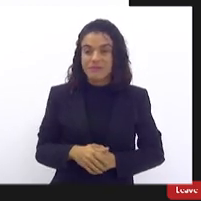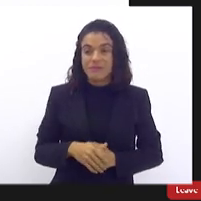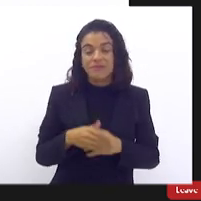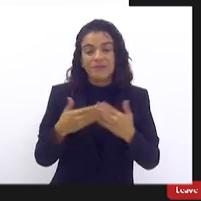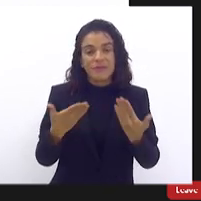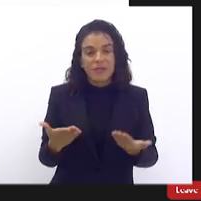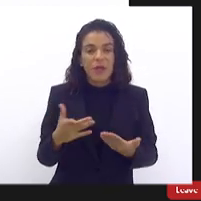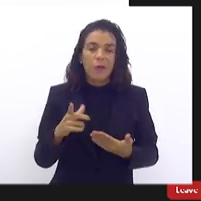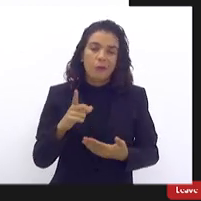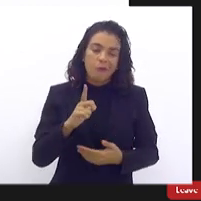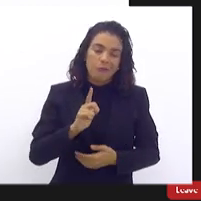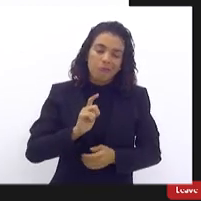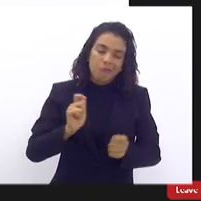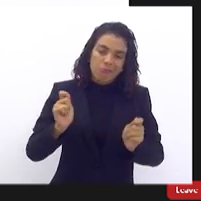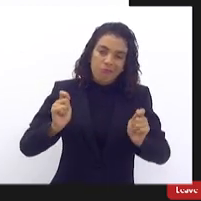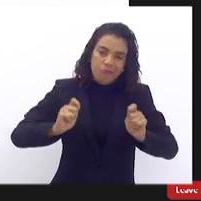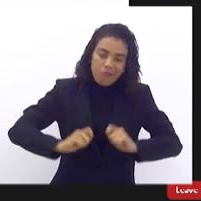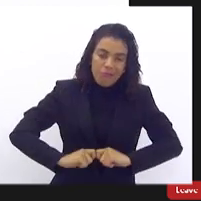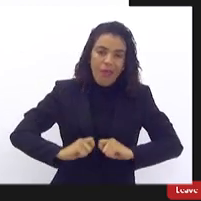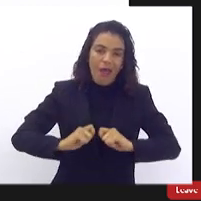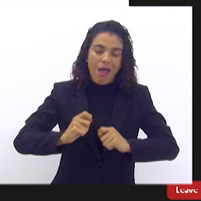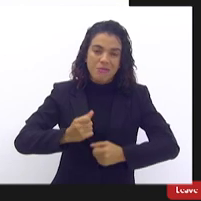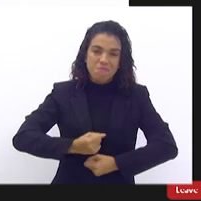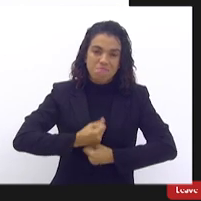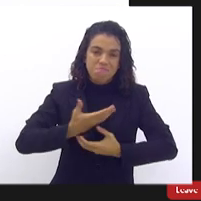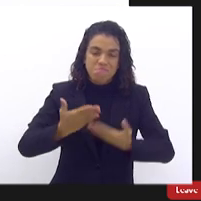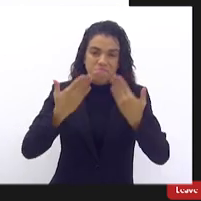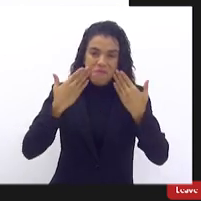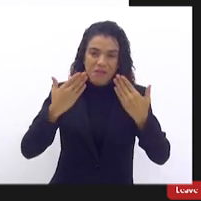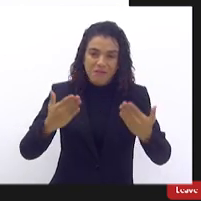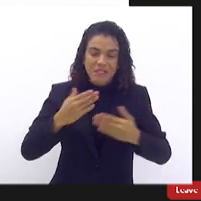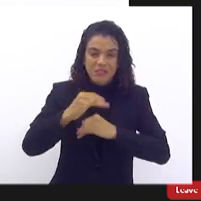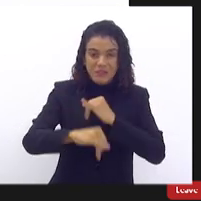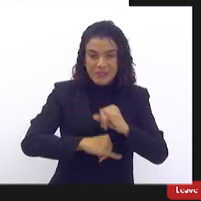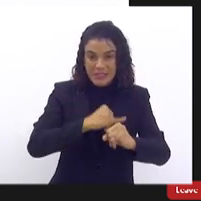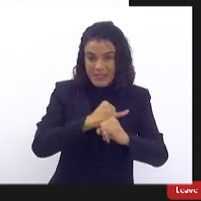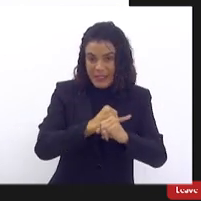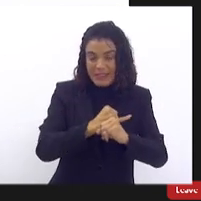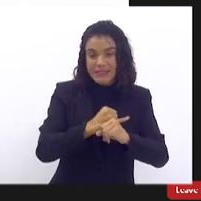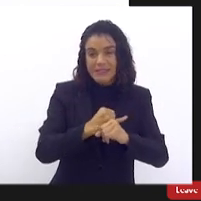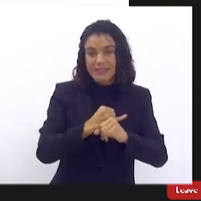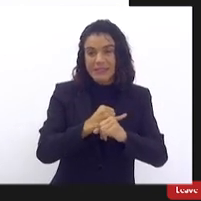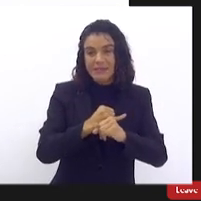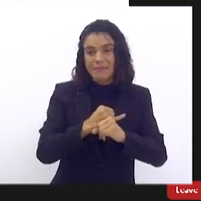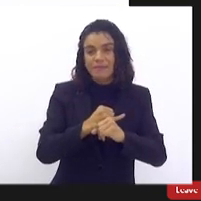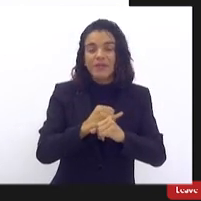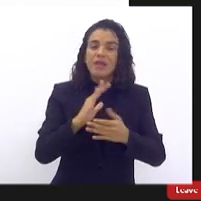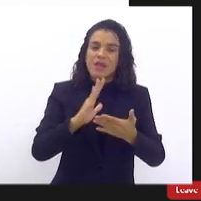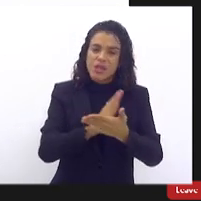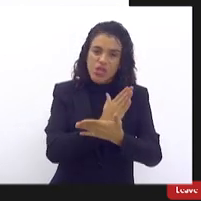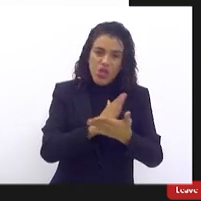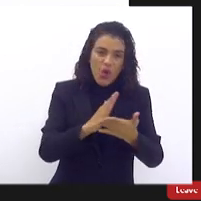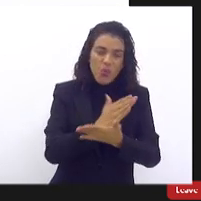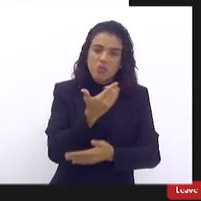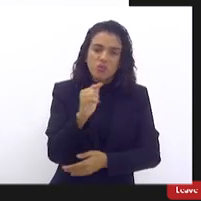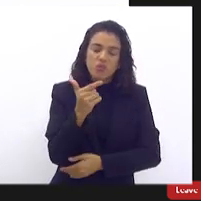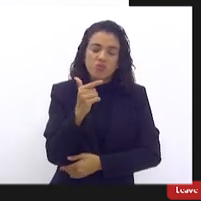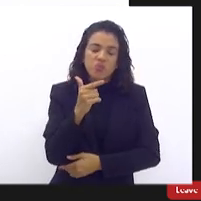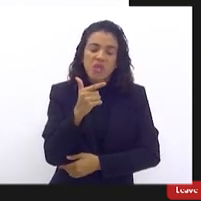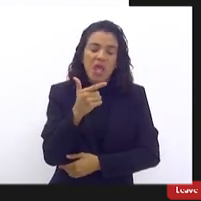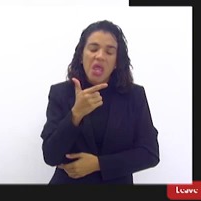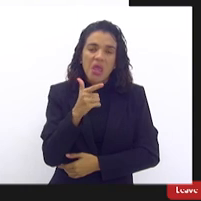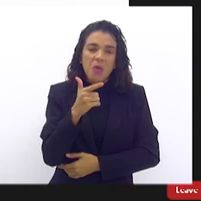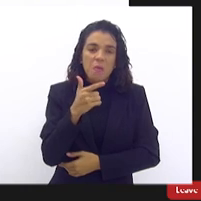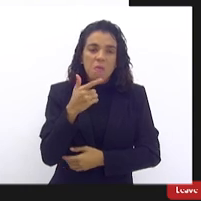de muitas dessas manifestações que acontecem na internet, e muitas delas já têm uma expressão legal, né? A gente